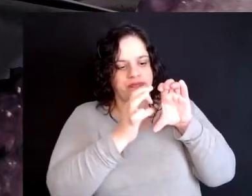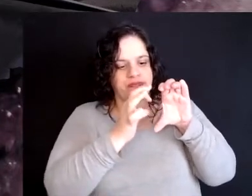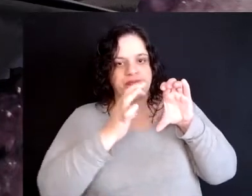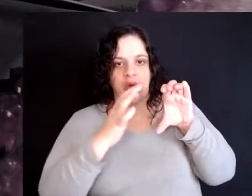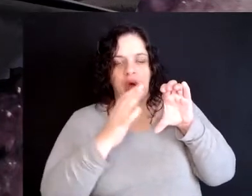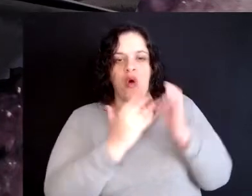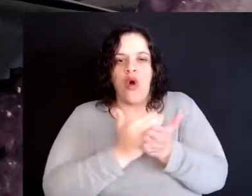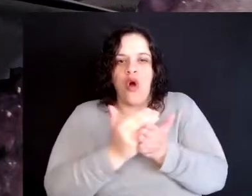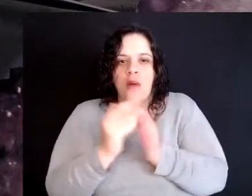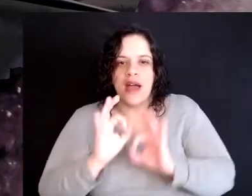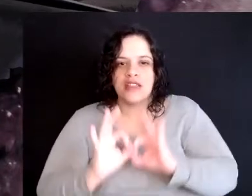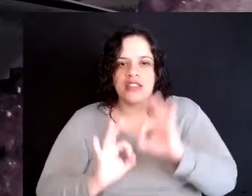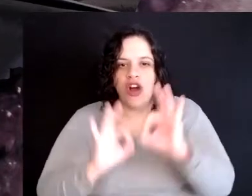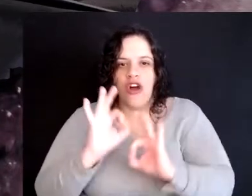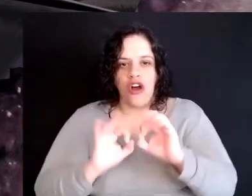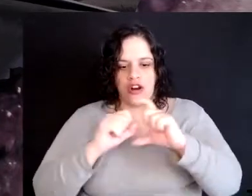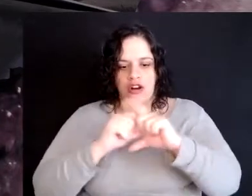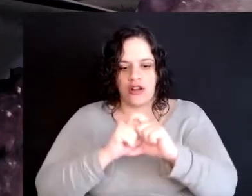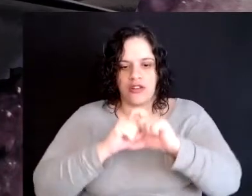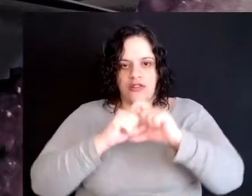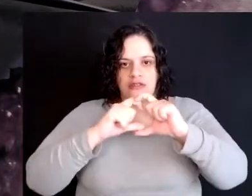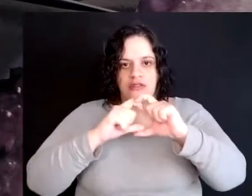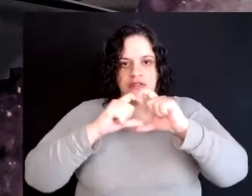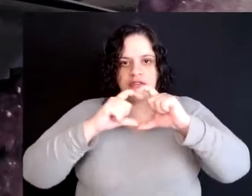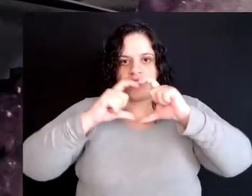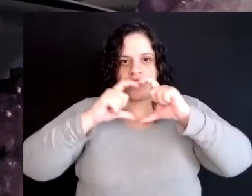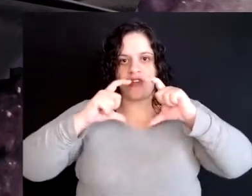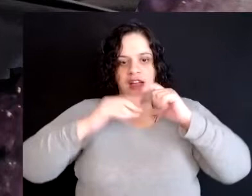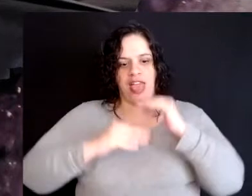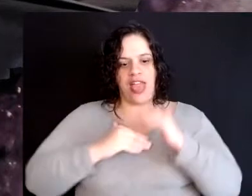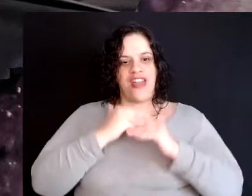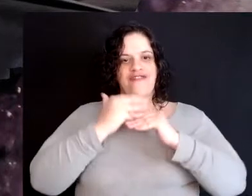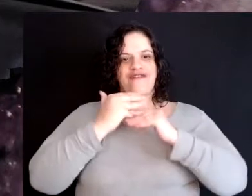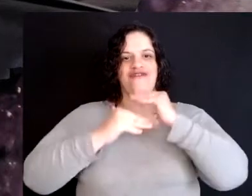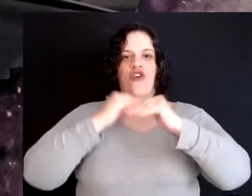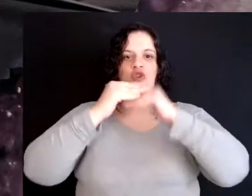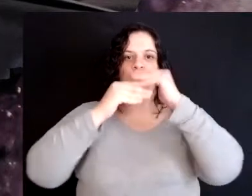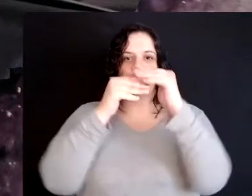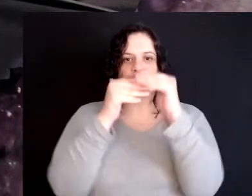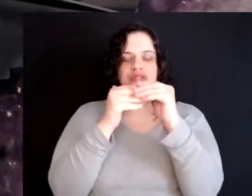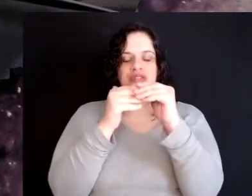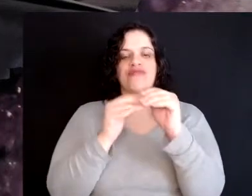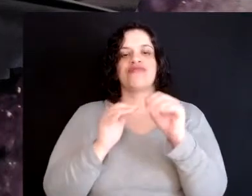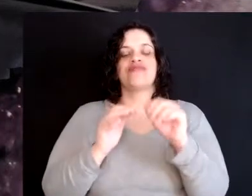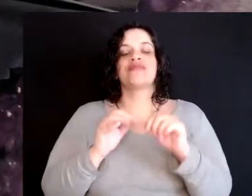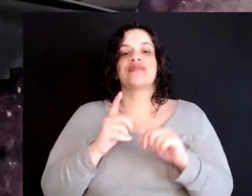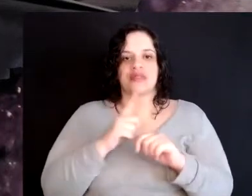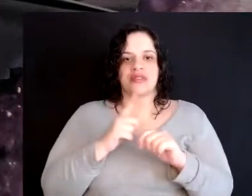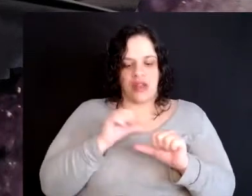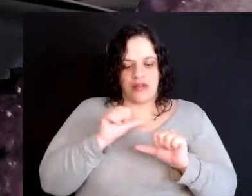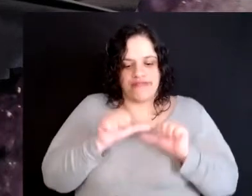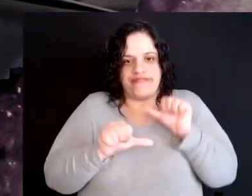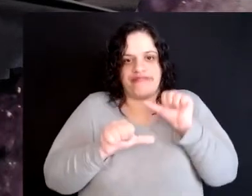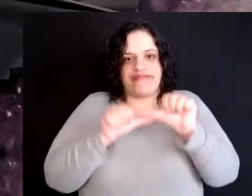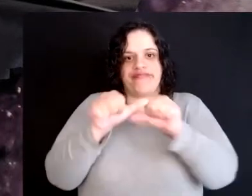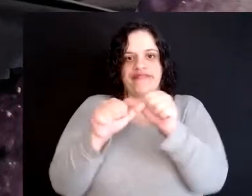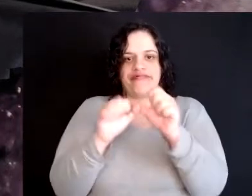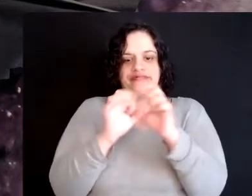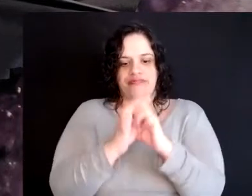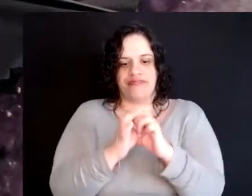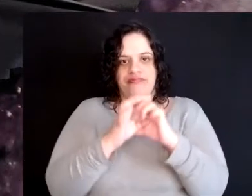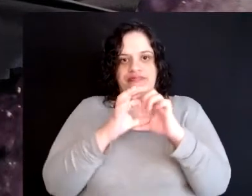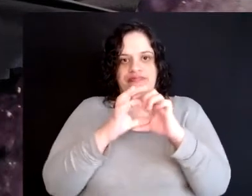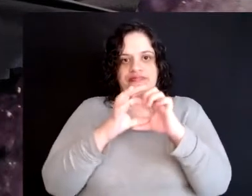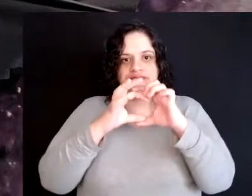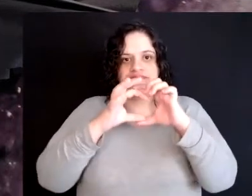vai evoluindo, que vai justamente se transformando em direção à vida preciosa que